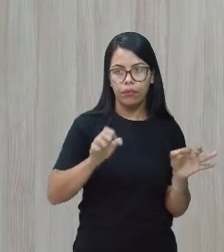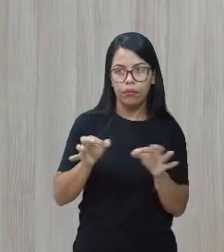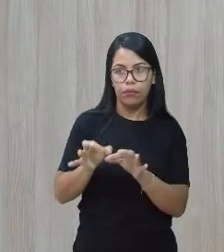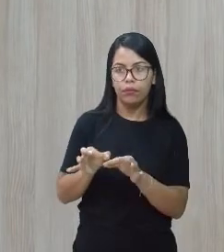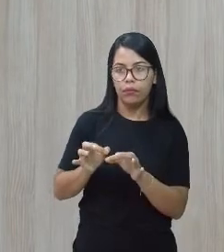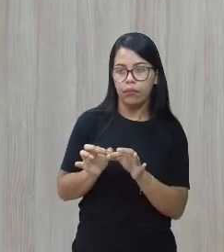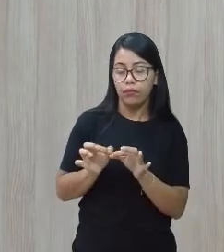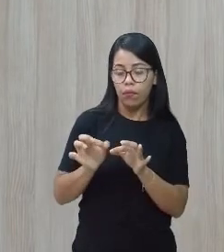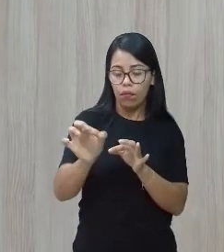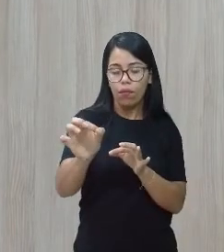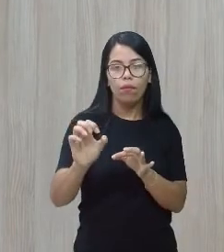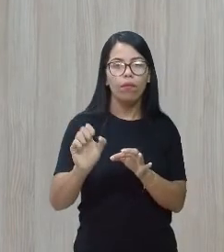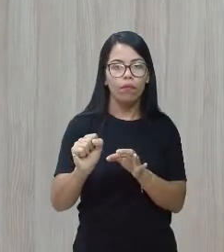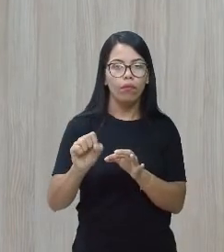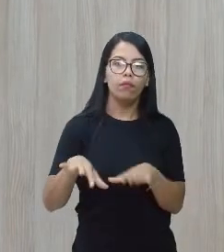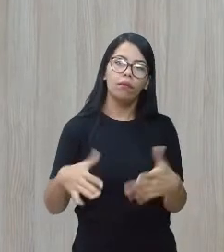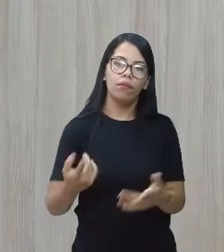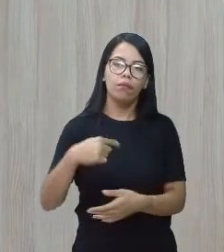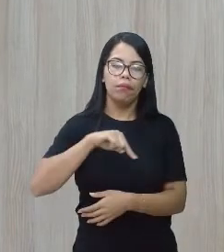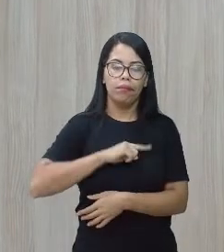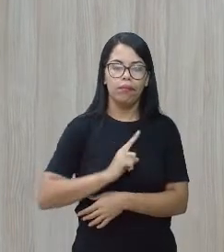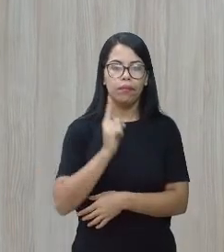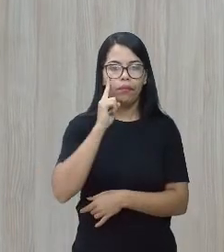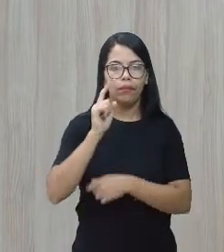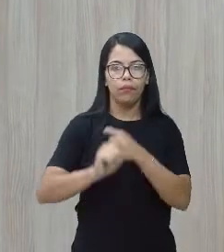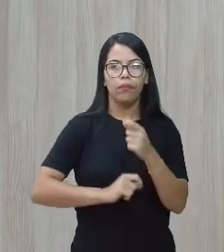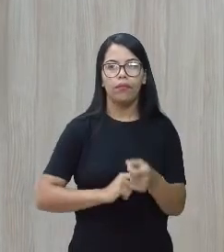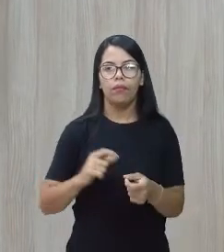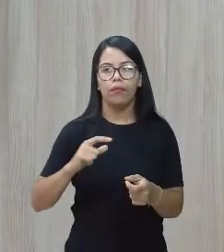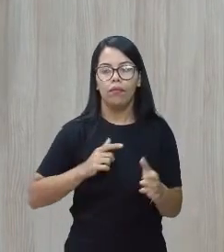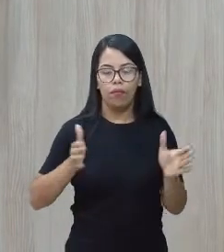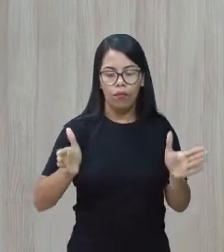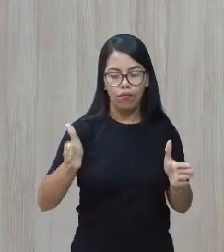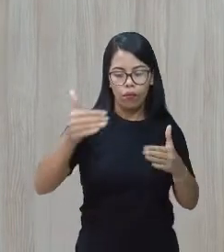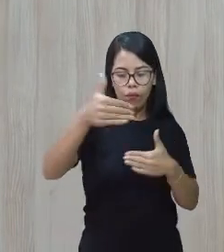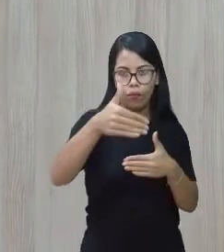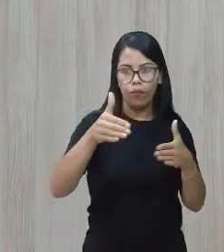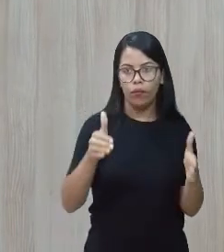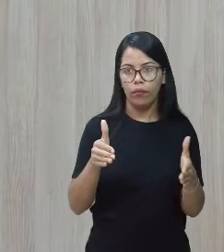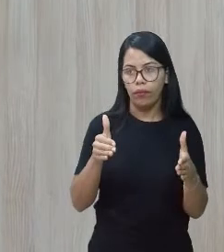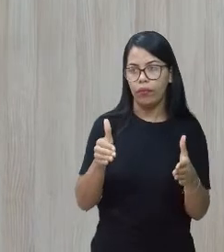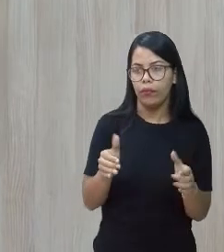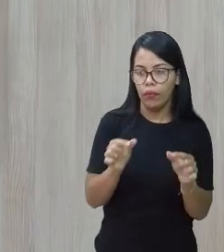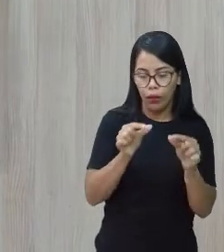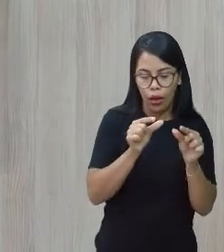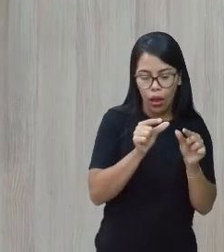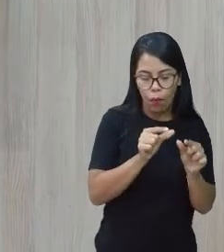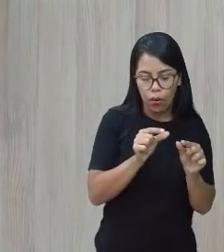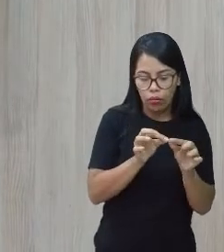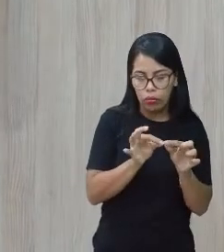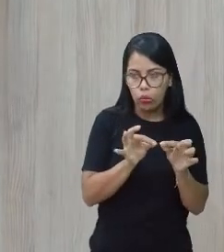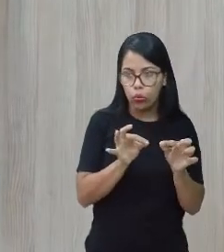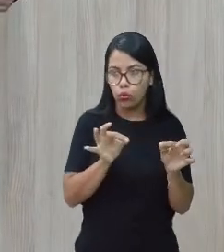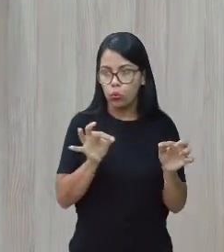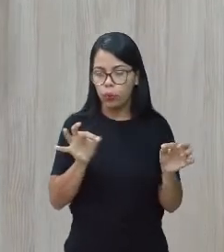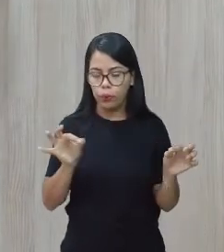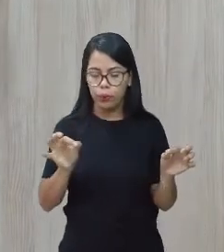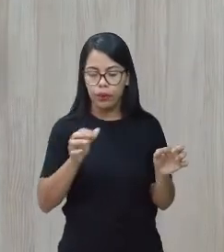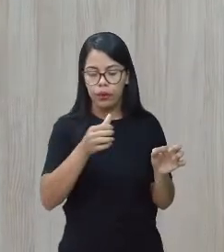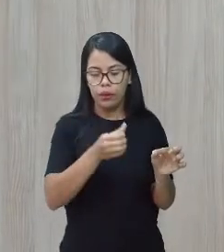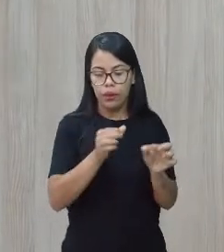cabem 6, né, cubos no comprimento, cabem 8 cubos na largura, a gente tem um total